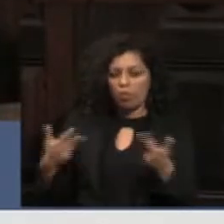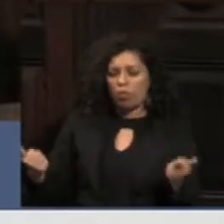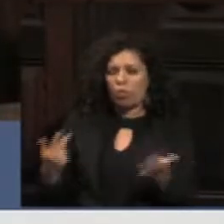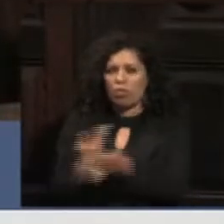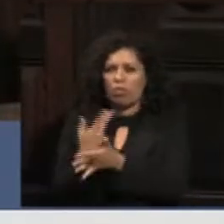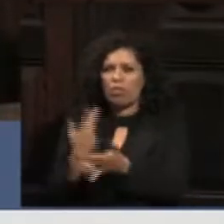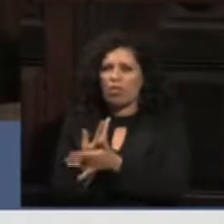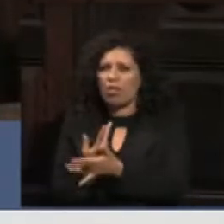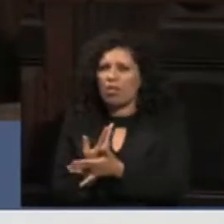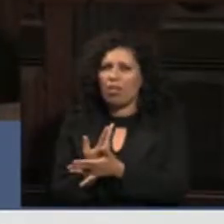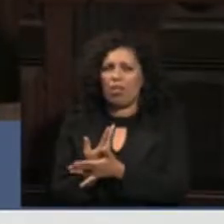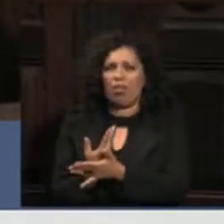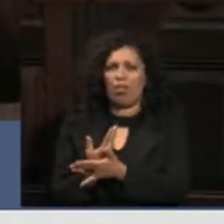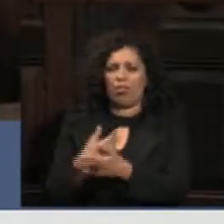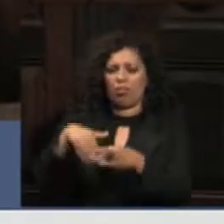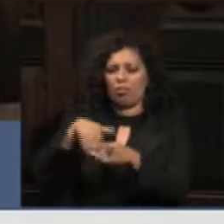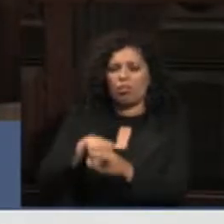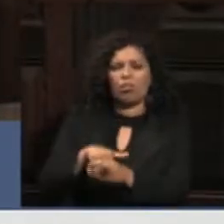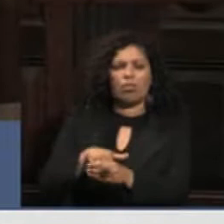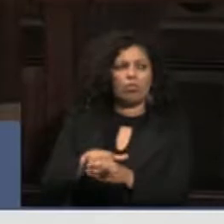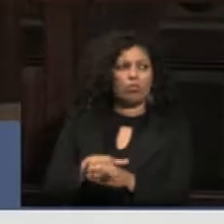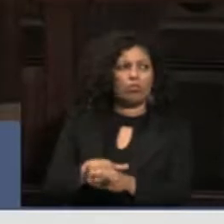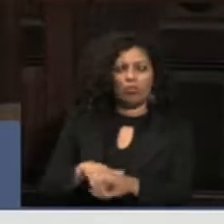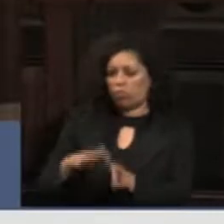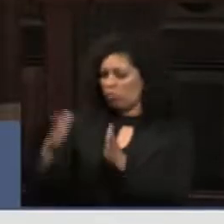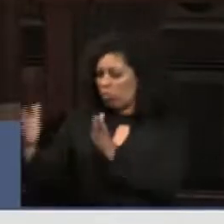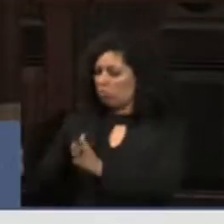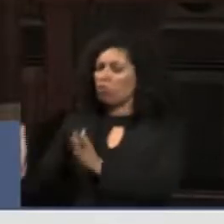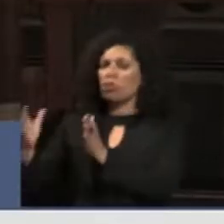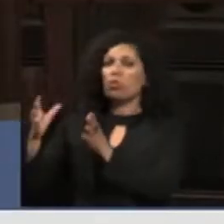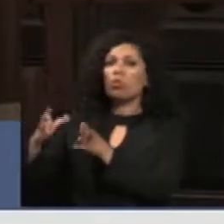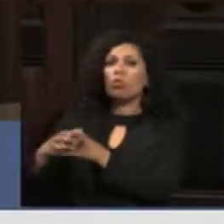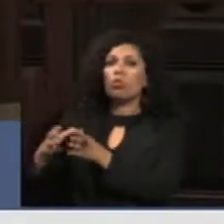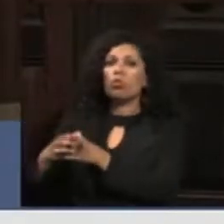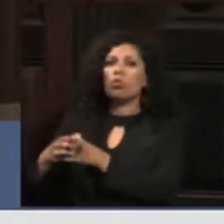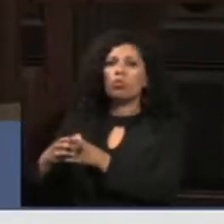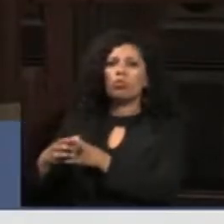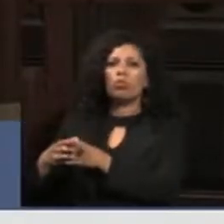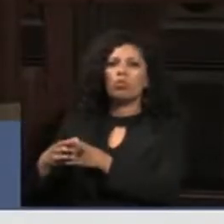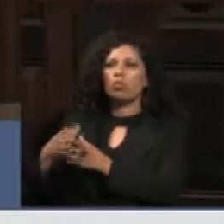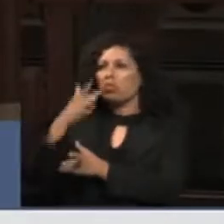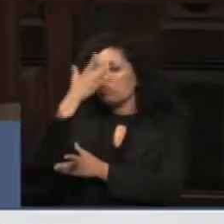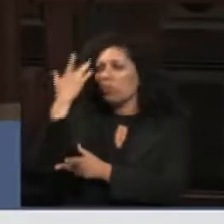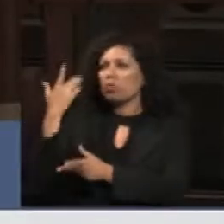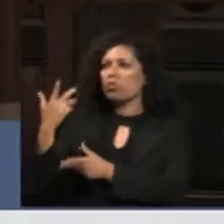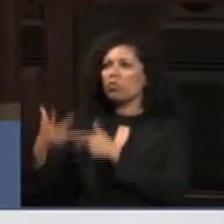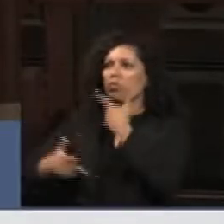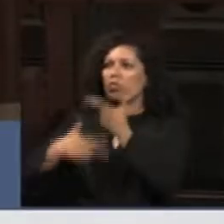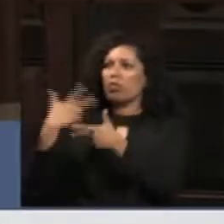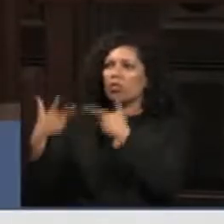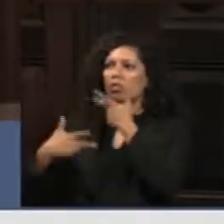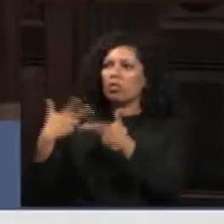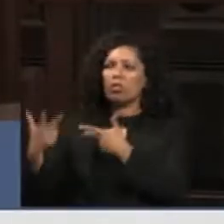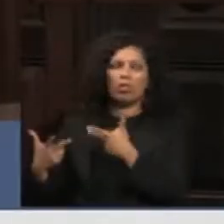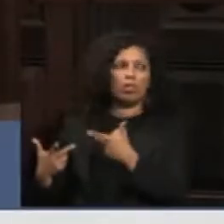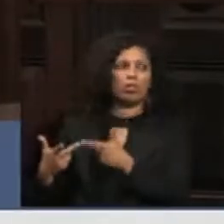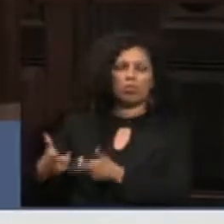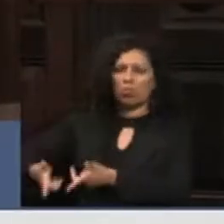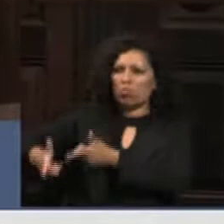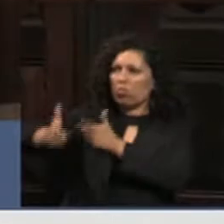eleição. De um lado, a gente tem a mobilização bélica das